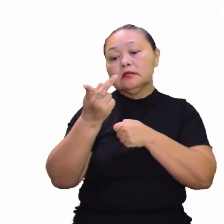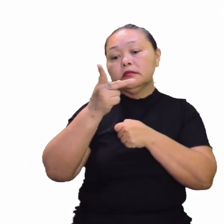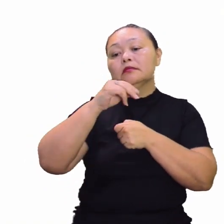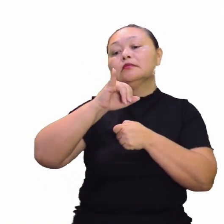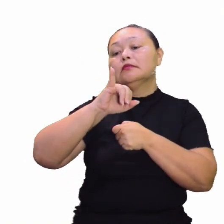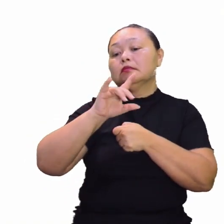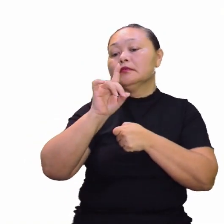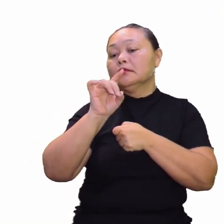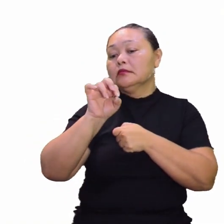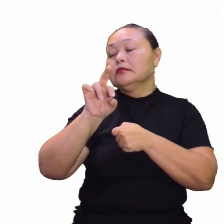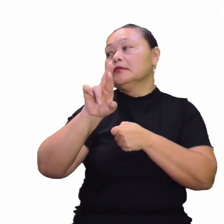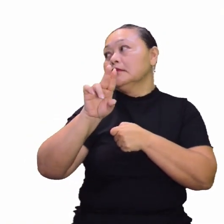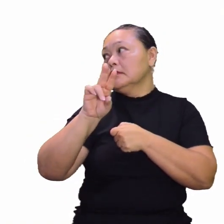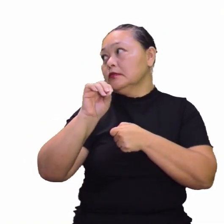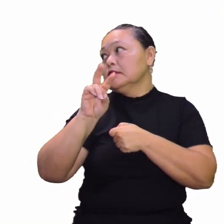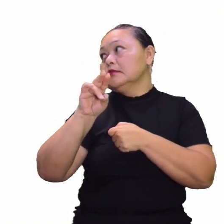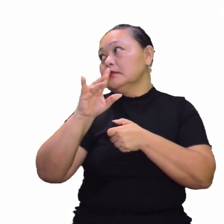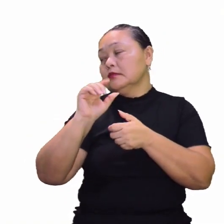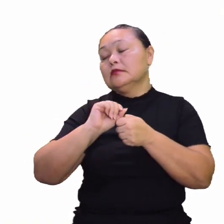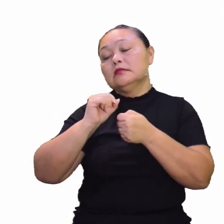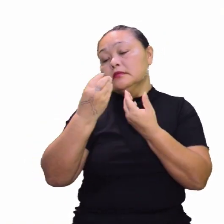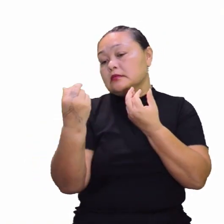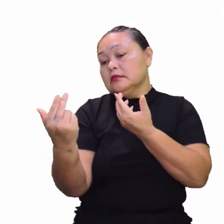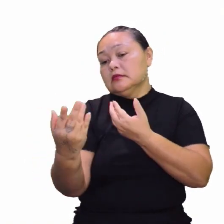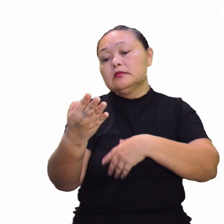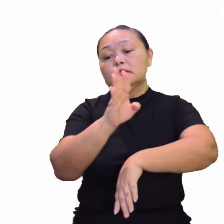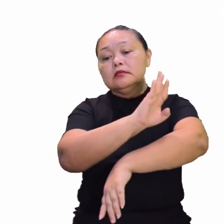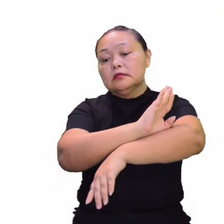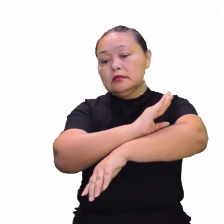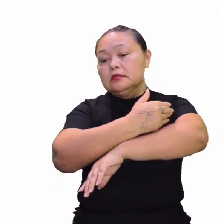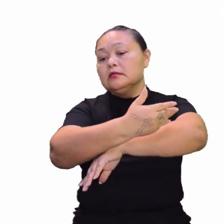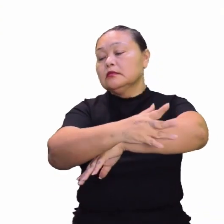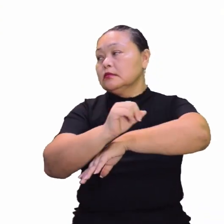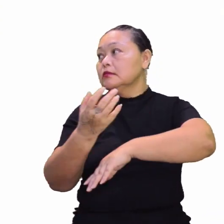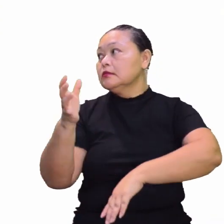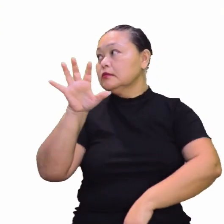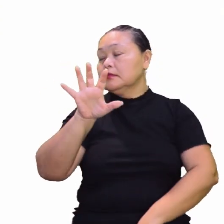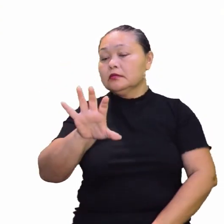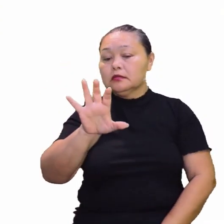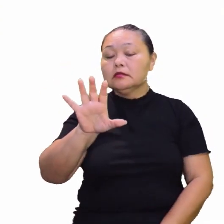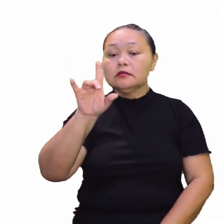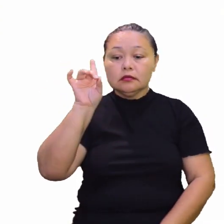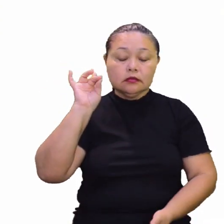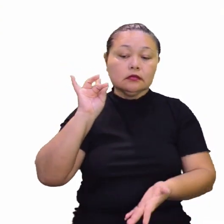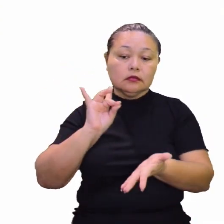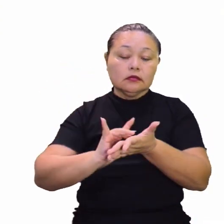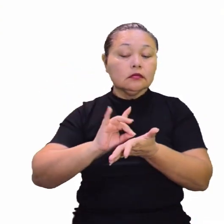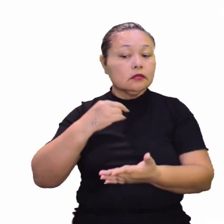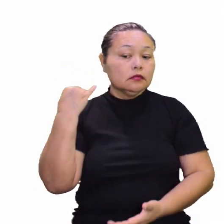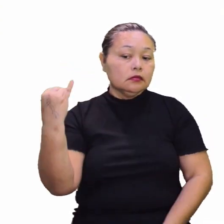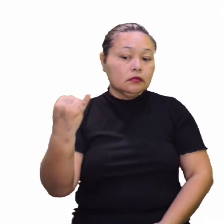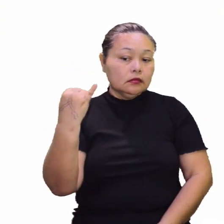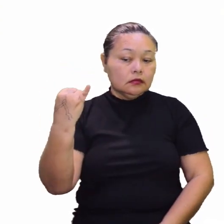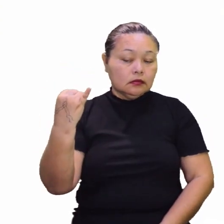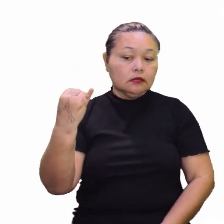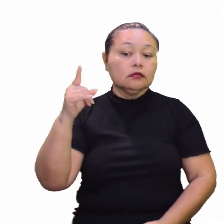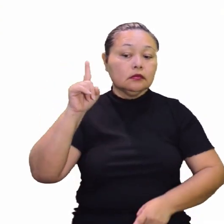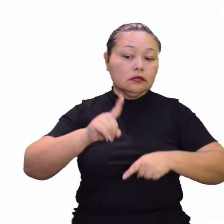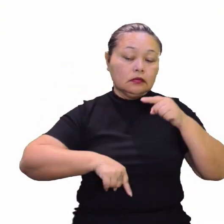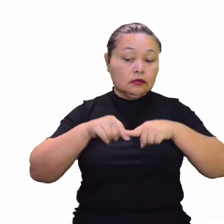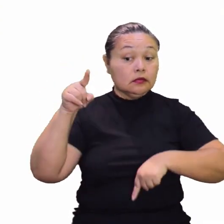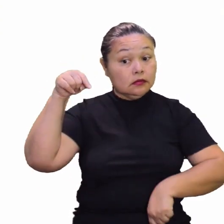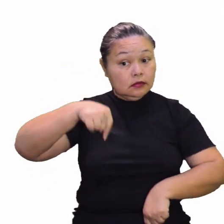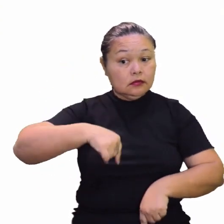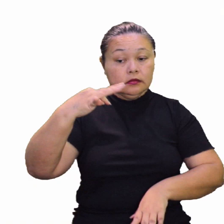a rodovia, né? As estradas aqui dentro da Amazônia, às vezes lá no Centro-Sul, a hidrovia realmente é muito importante para a